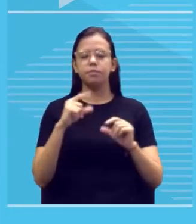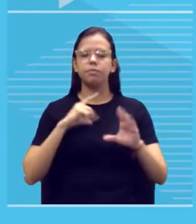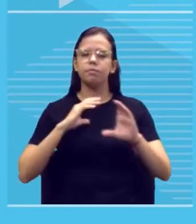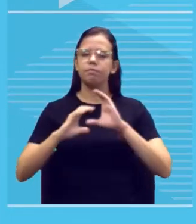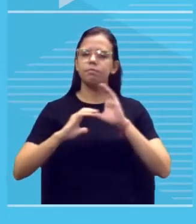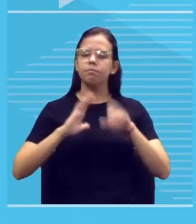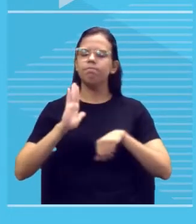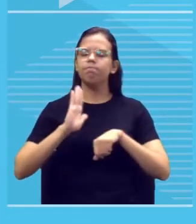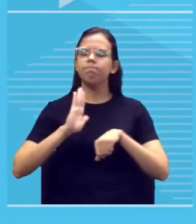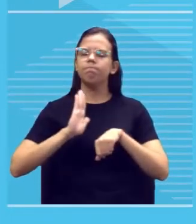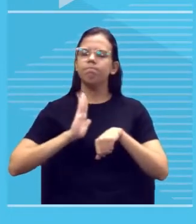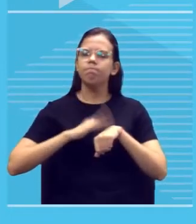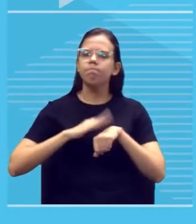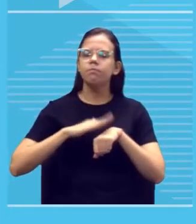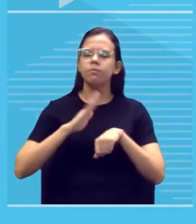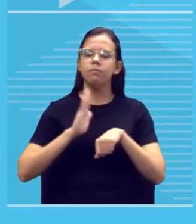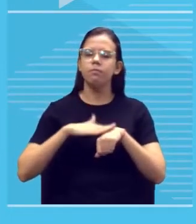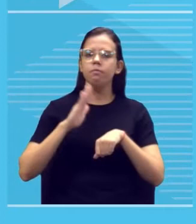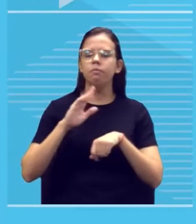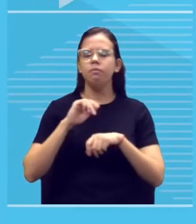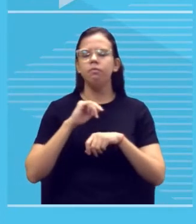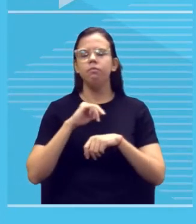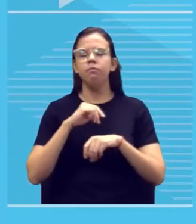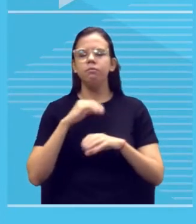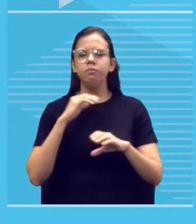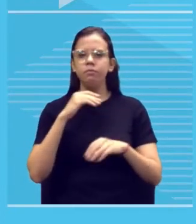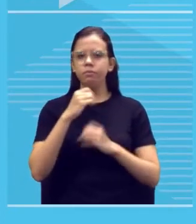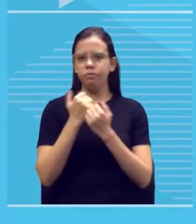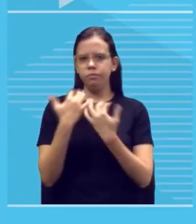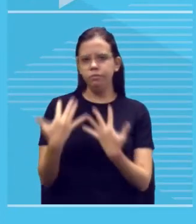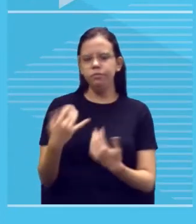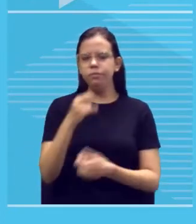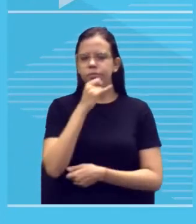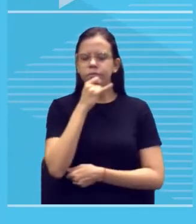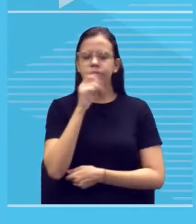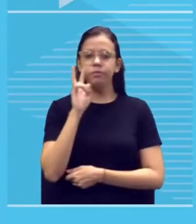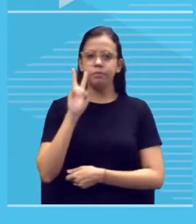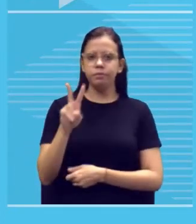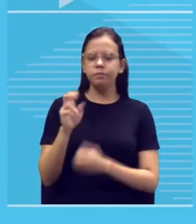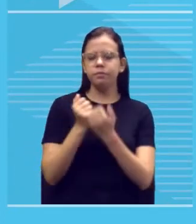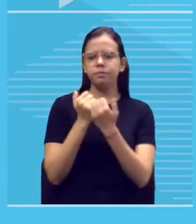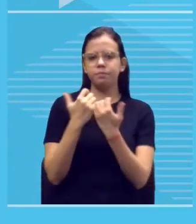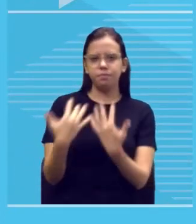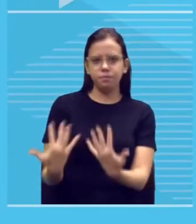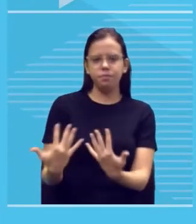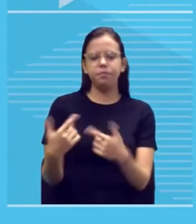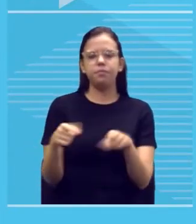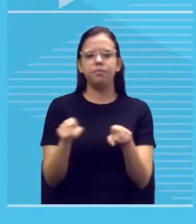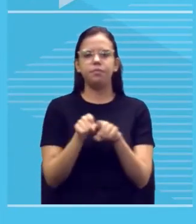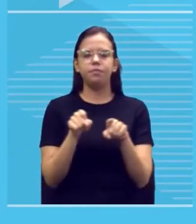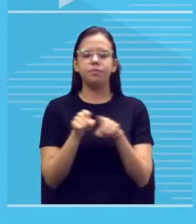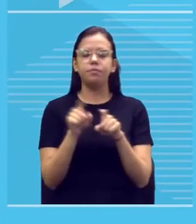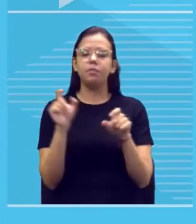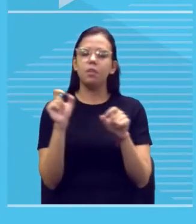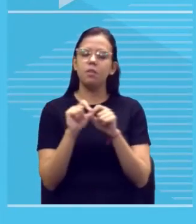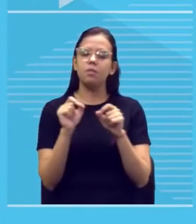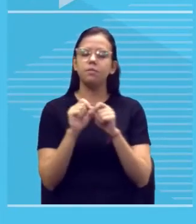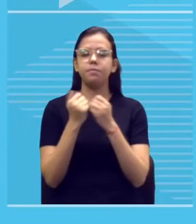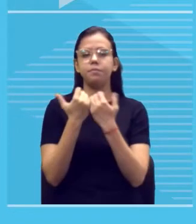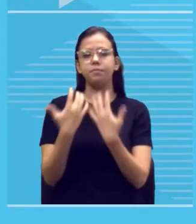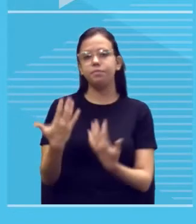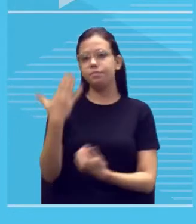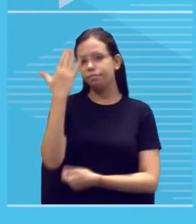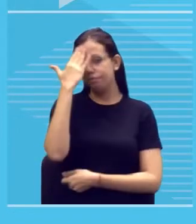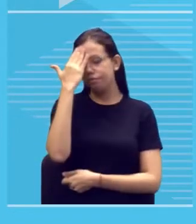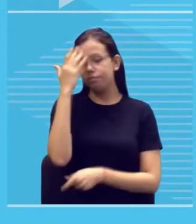mais ativa com quem tava assistindo é quando ele olha para para plateia é quando ele faz a platéia entender e muitas